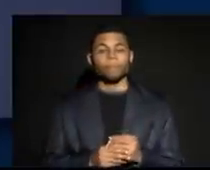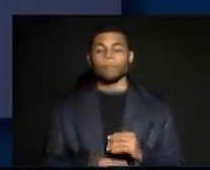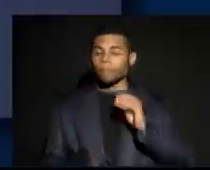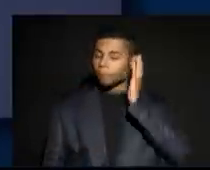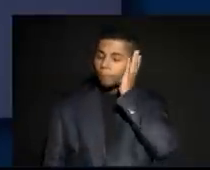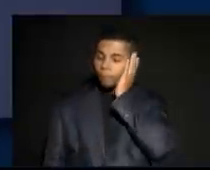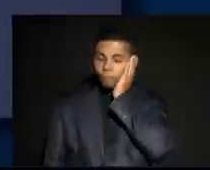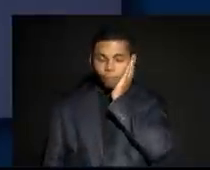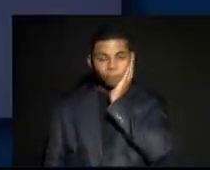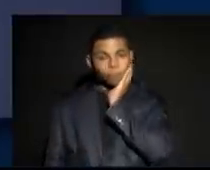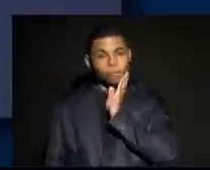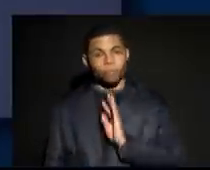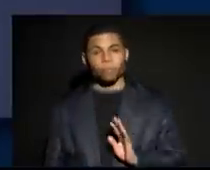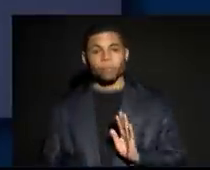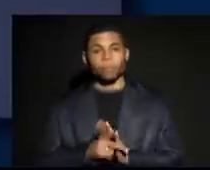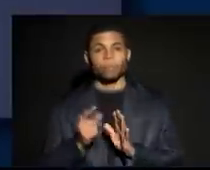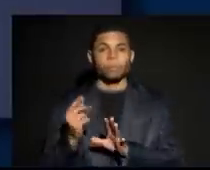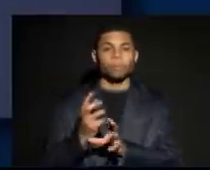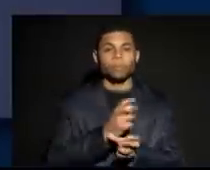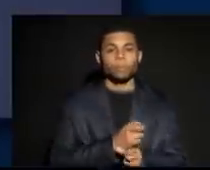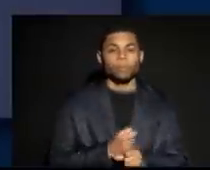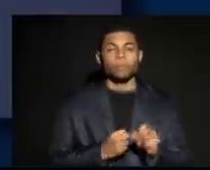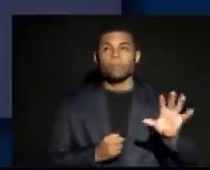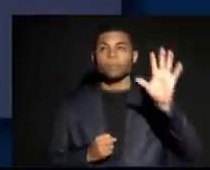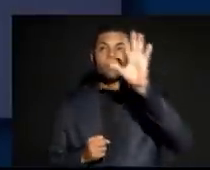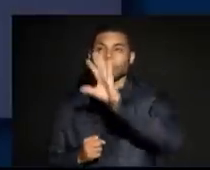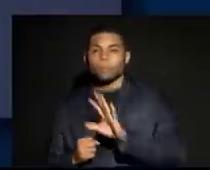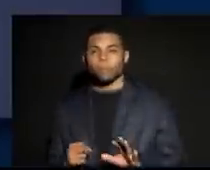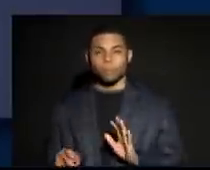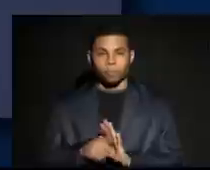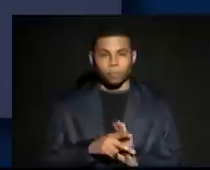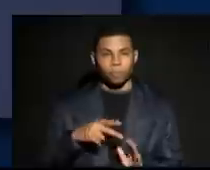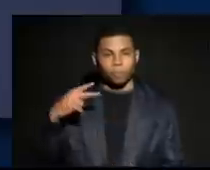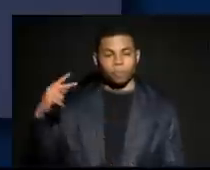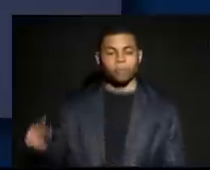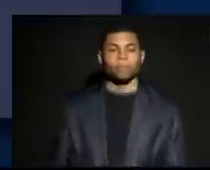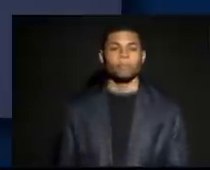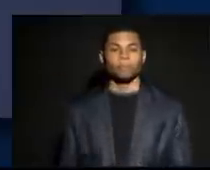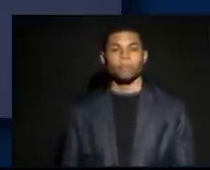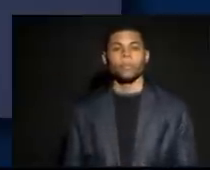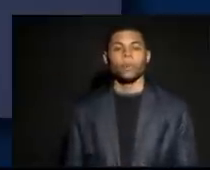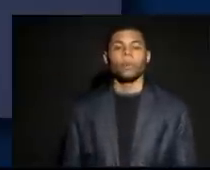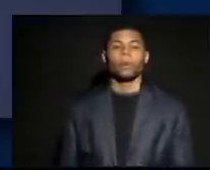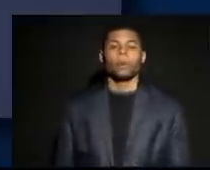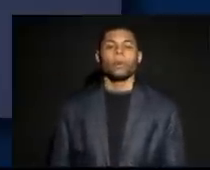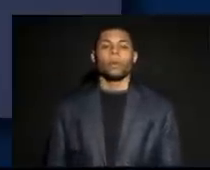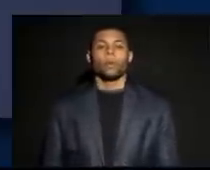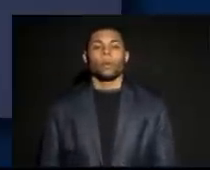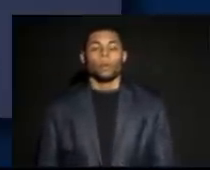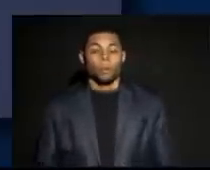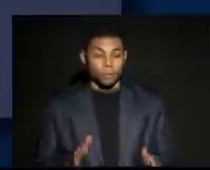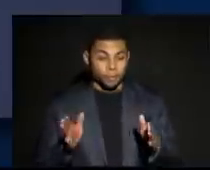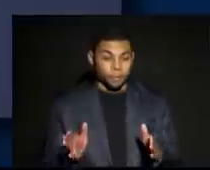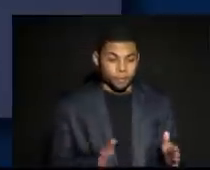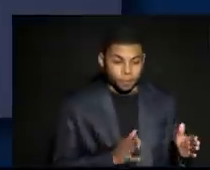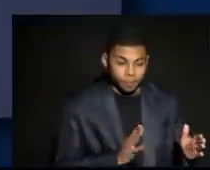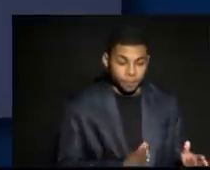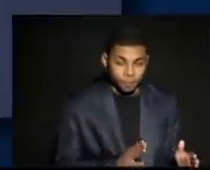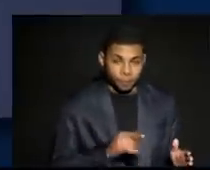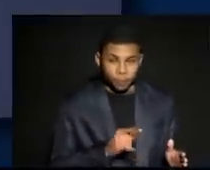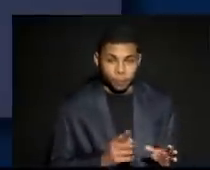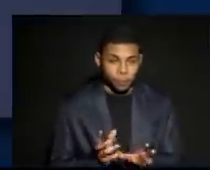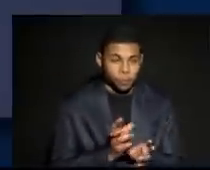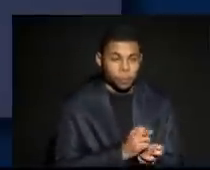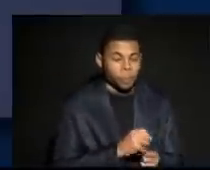é do orçamento dos Estados das províncias na parte relevante do orçamento é a venda de